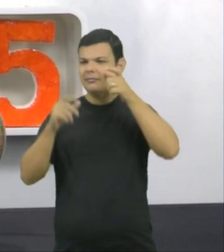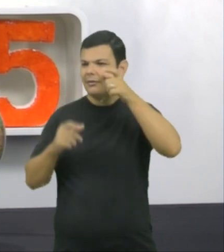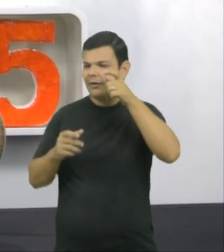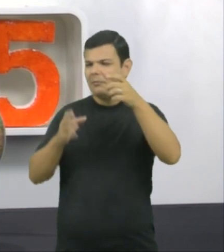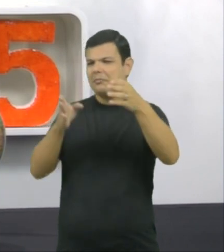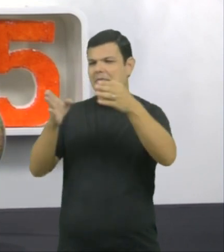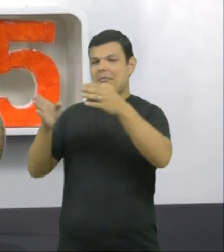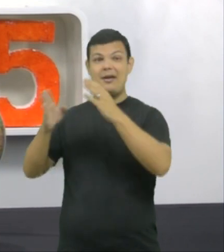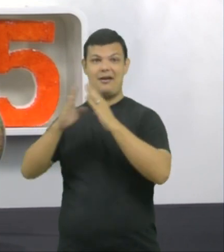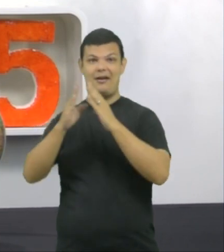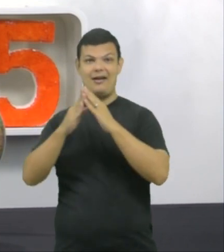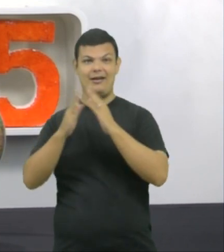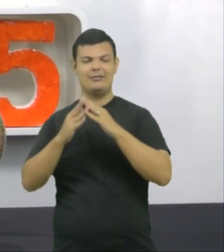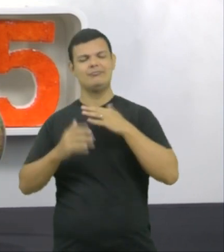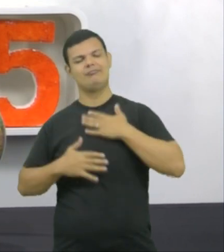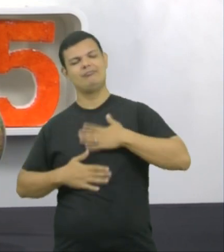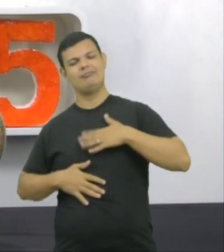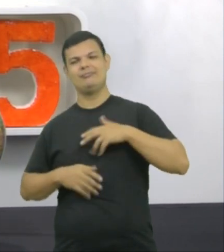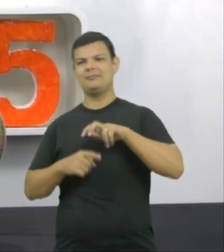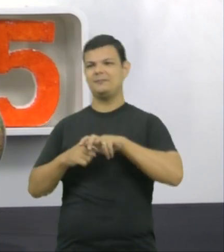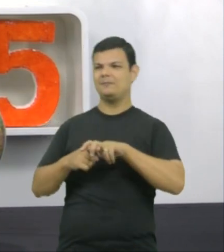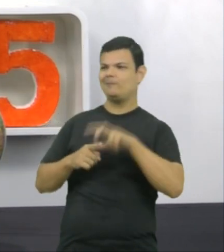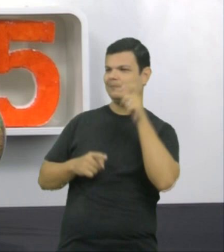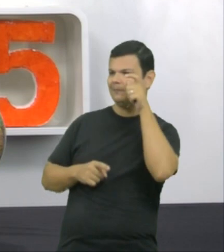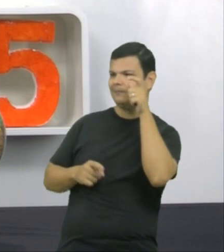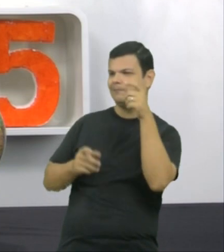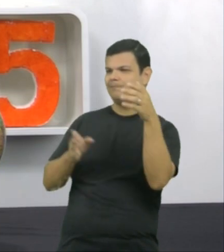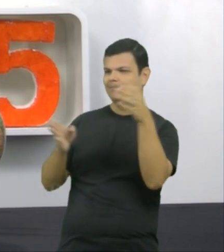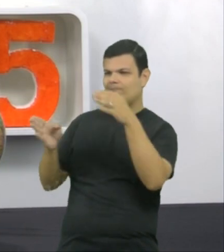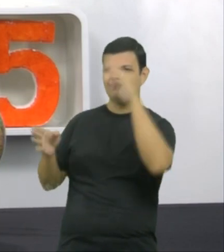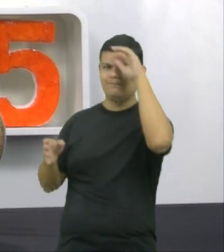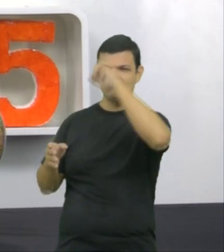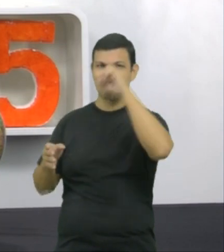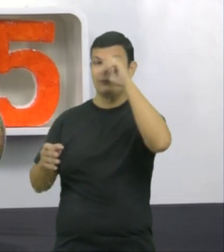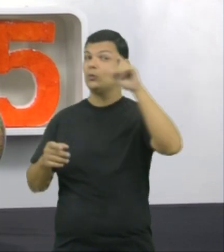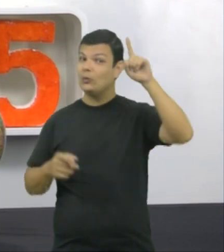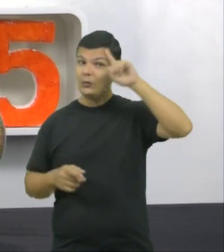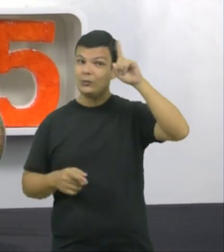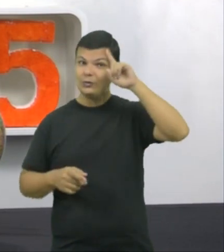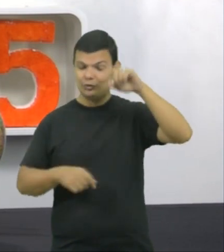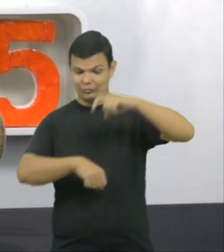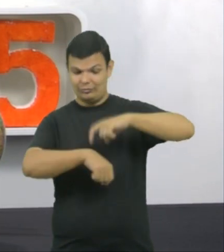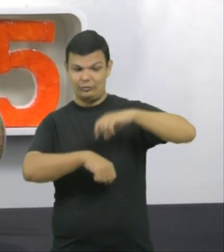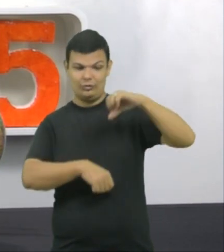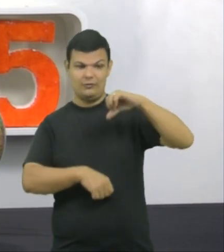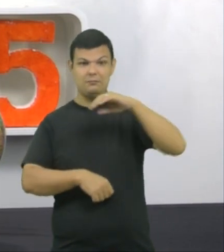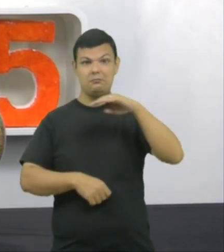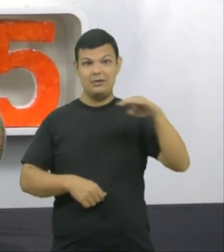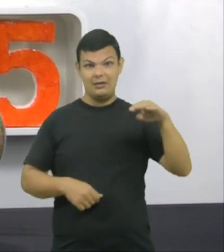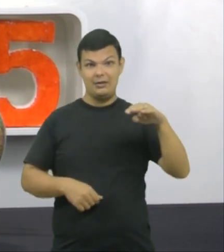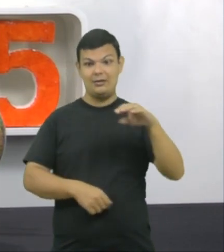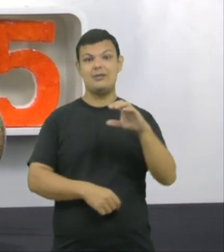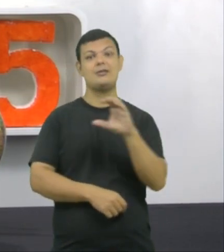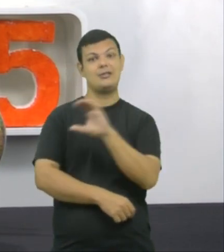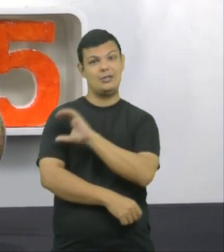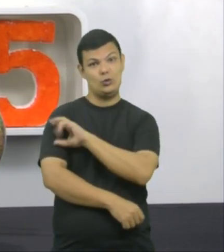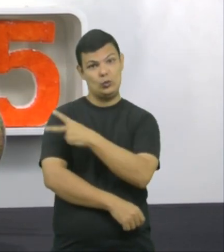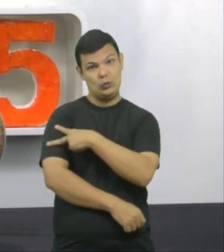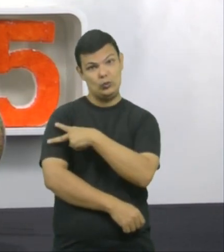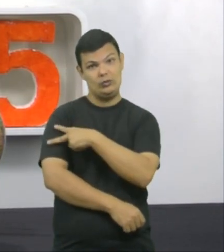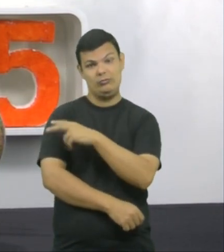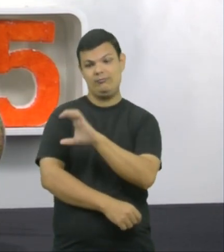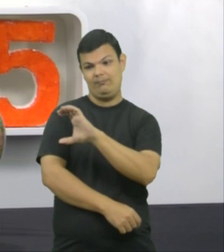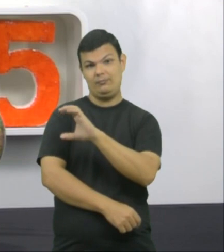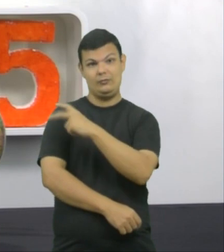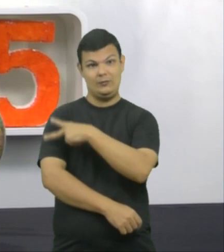da sua casa, no conforto do seu lar, né? Todos os dias aqui às 9h30 da manhã, o pessoal do C2, estamos aqui